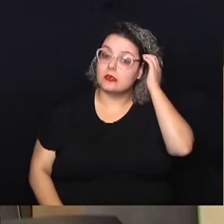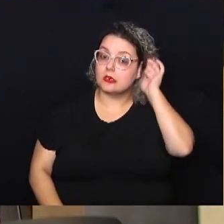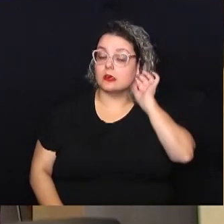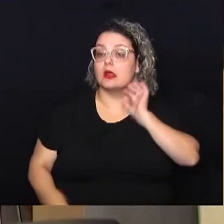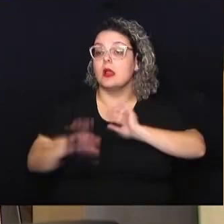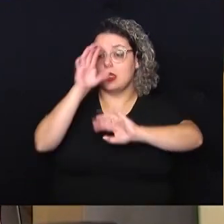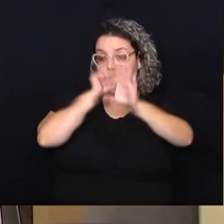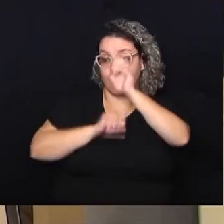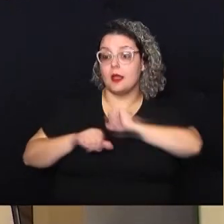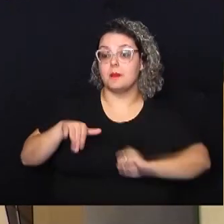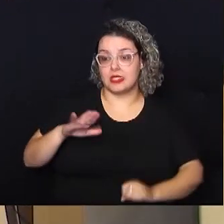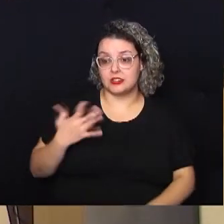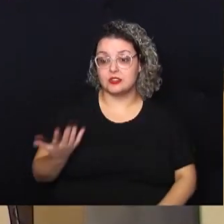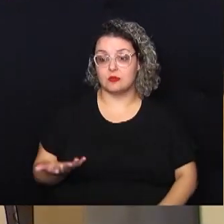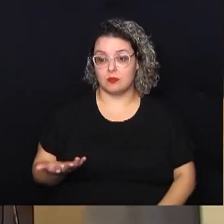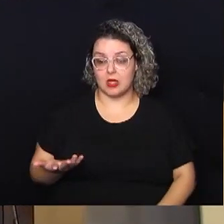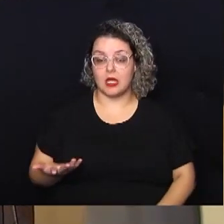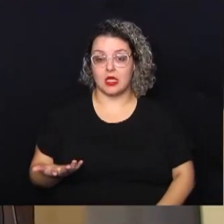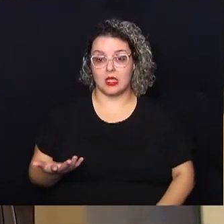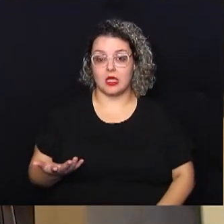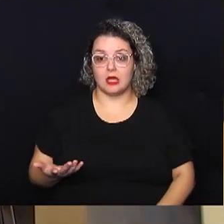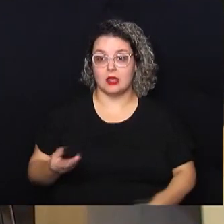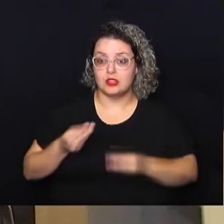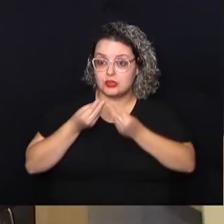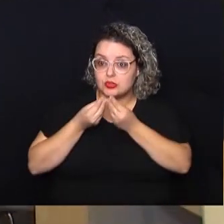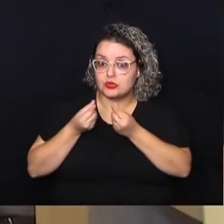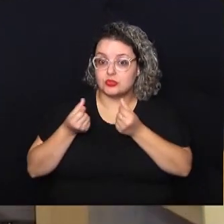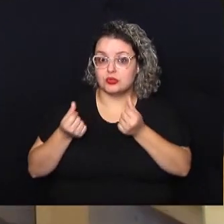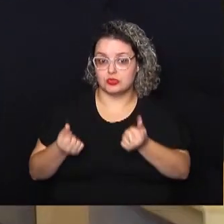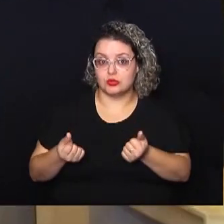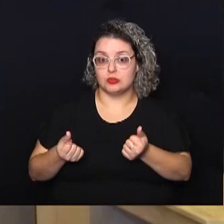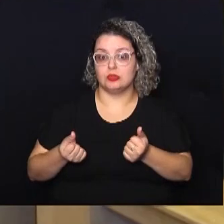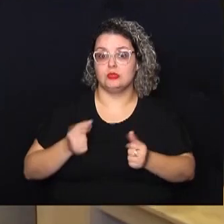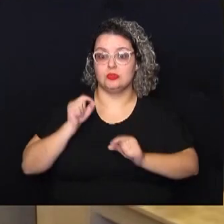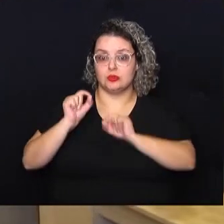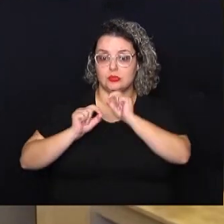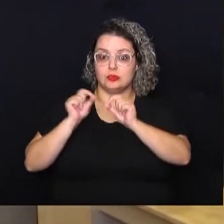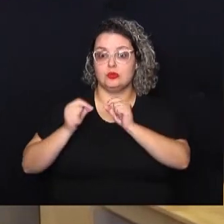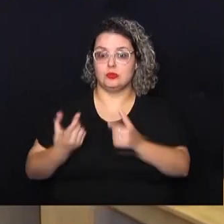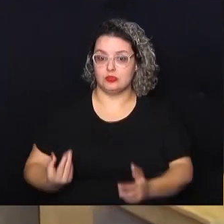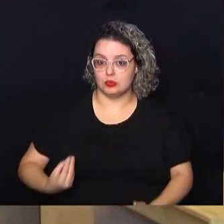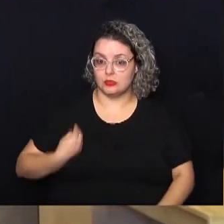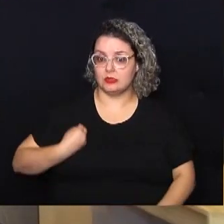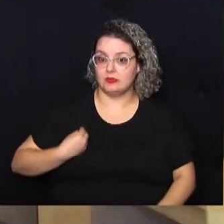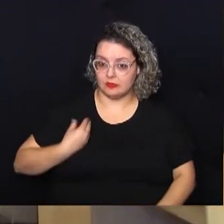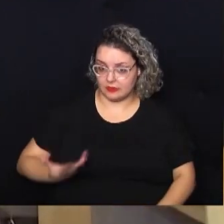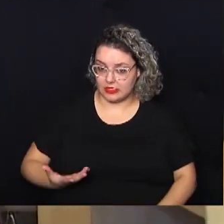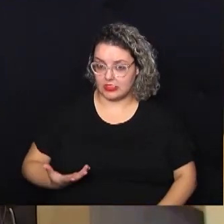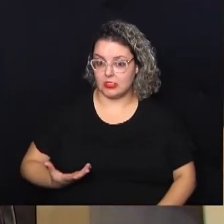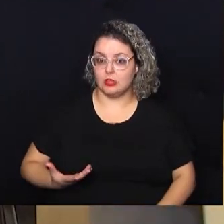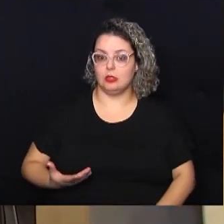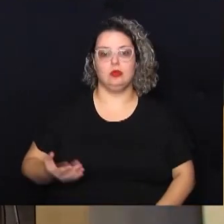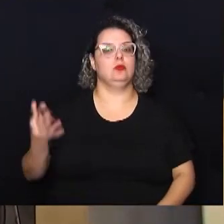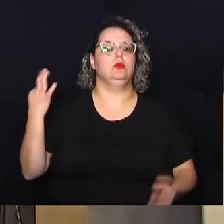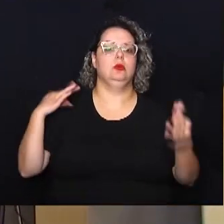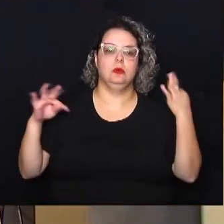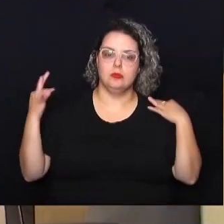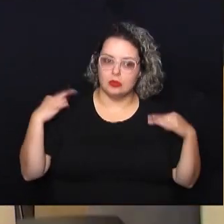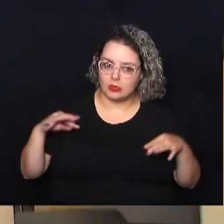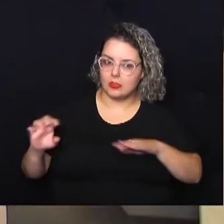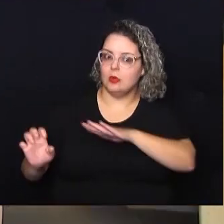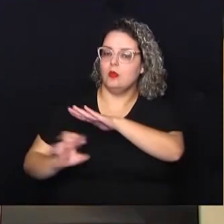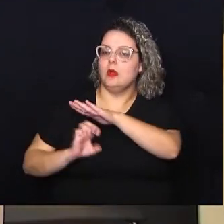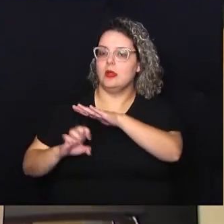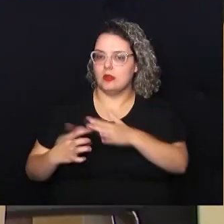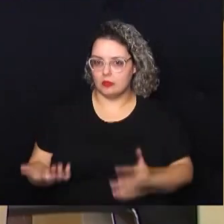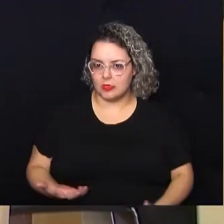aprende mais, né? A gente se aprimora no que a gente está disposto a fazer com o turismo, com a empresa.